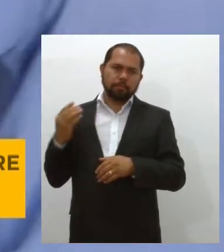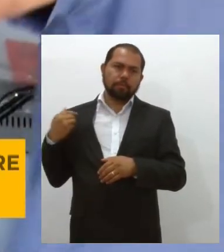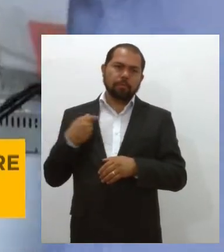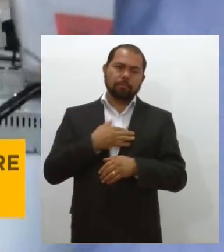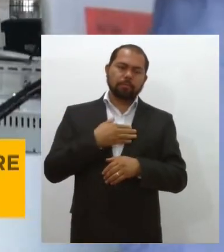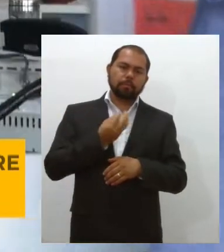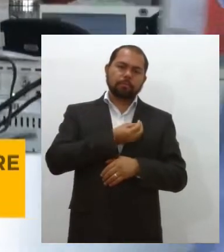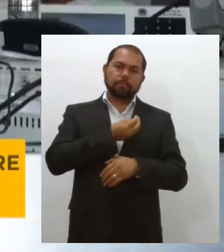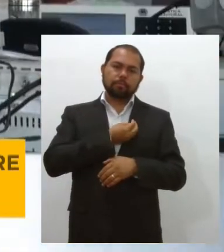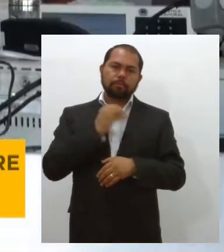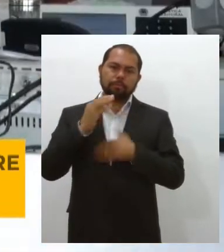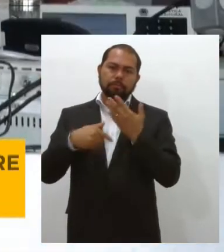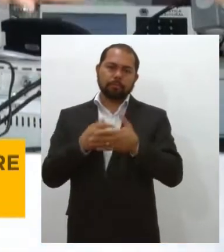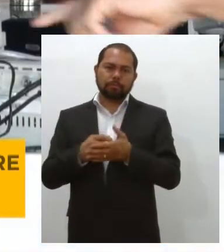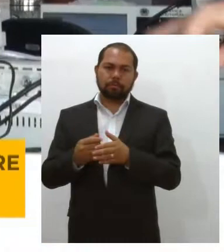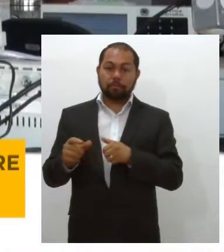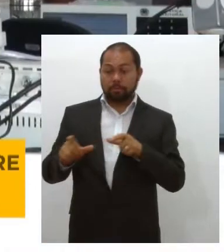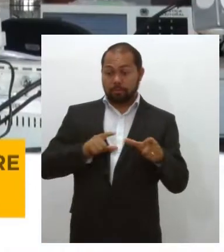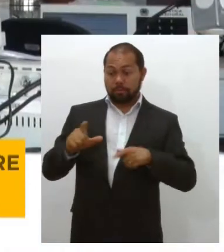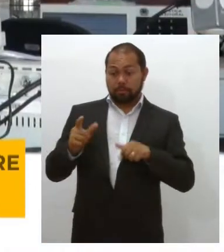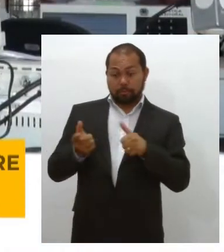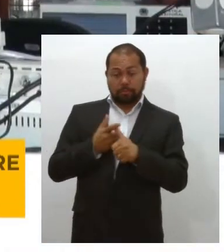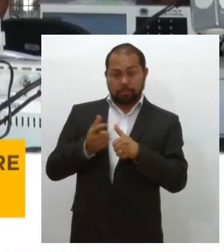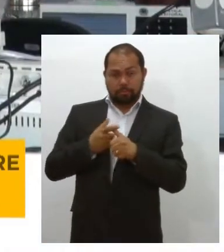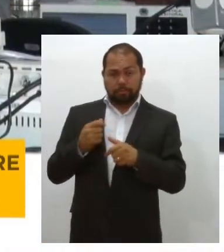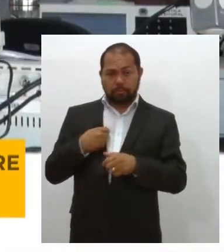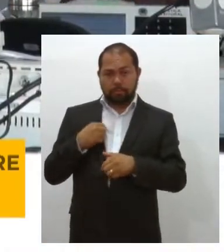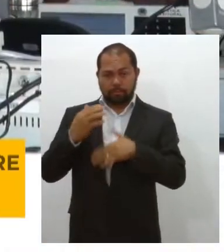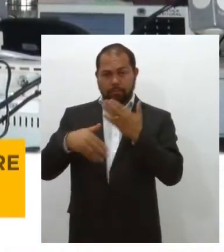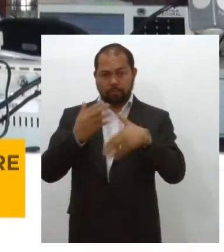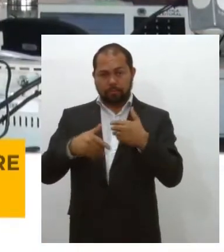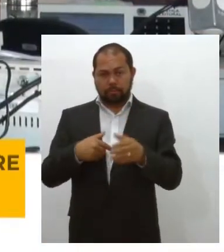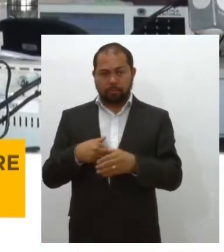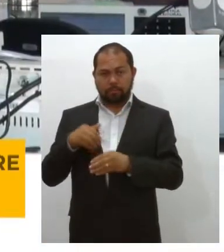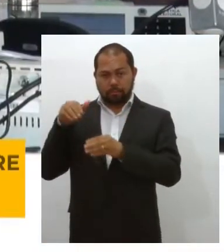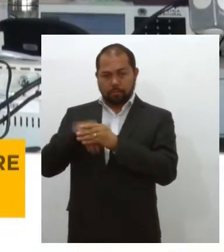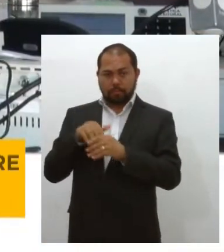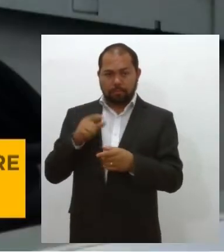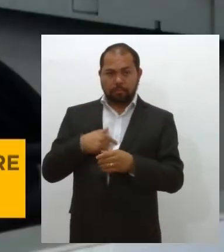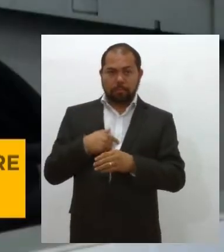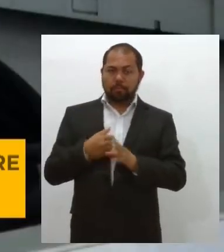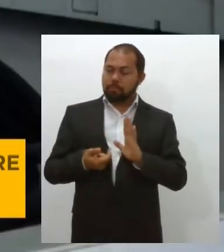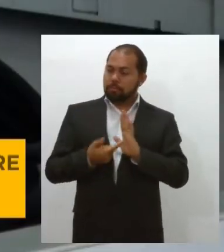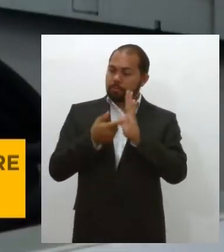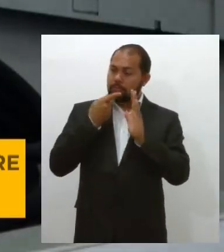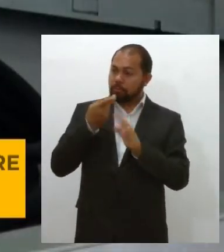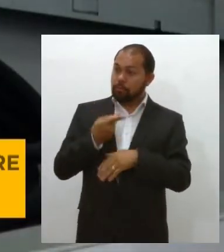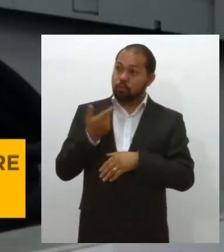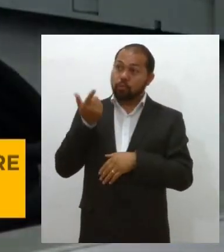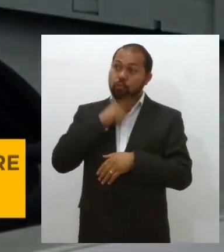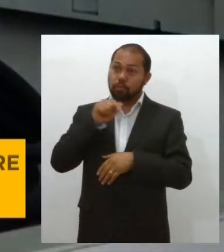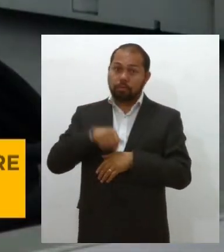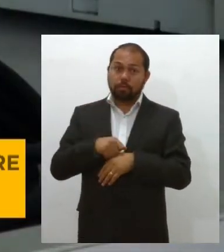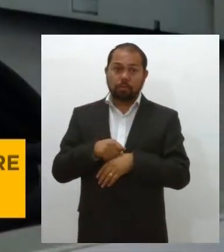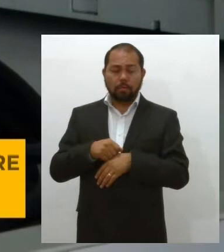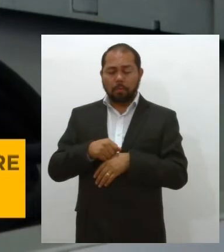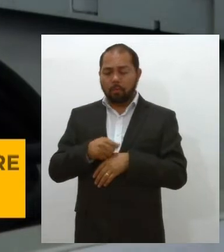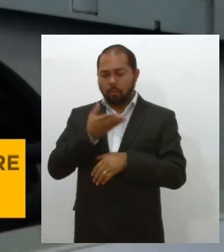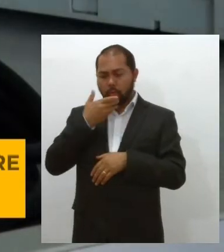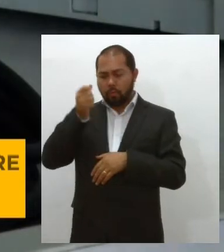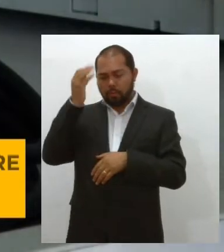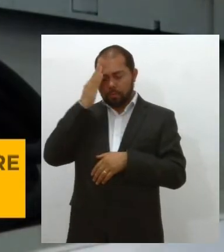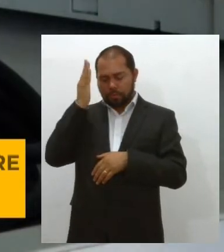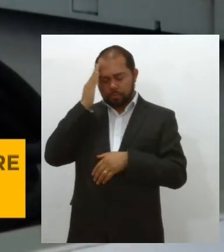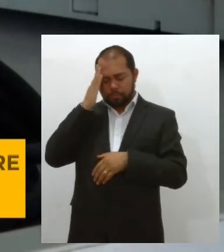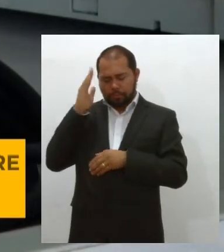Trabalhando pela primeira vez no processo eleitoral, Igor revelou ter conseguido aqui um melhor entendimento sobre